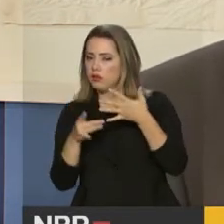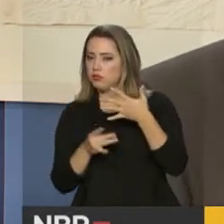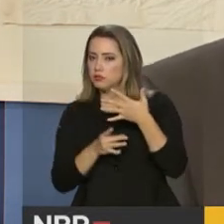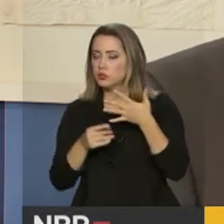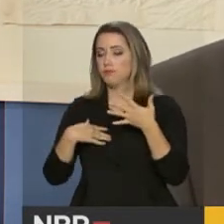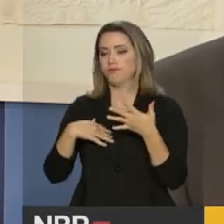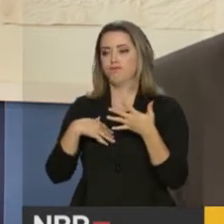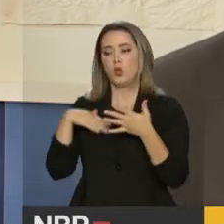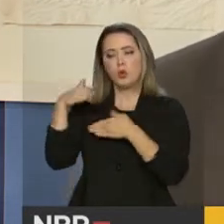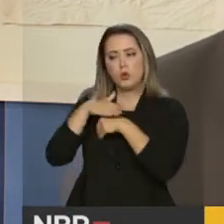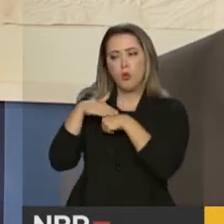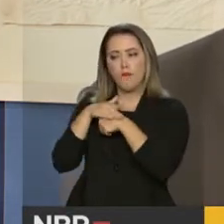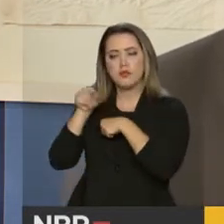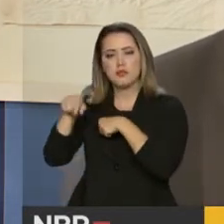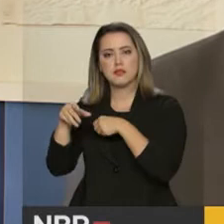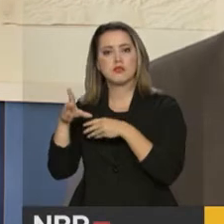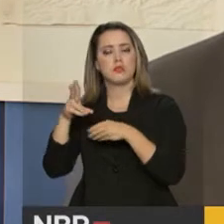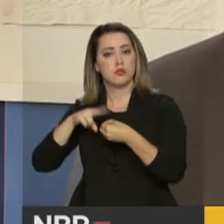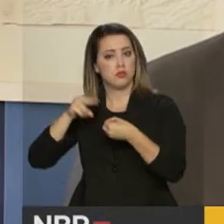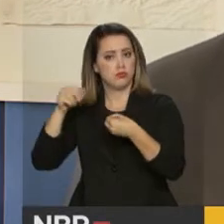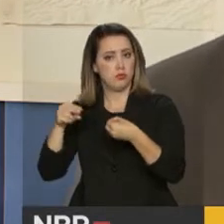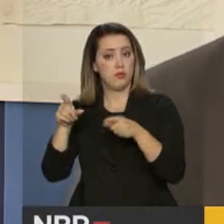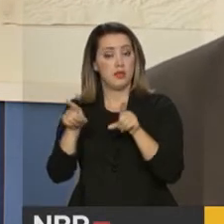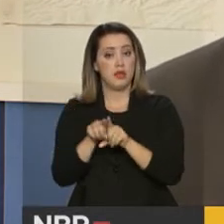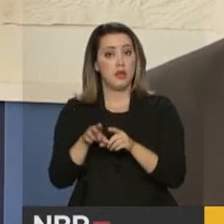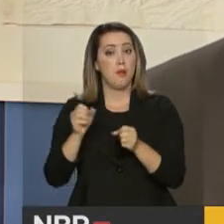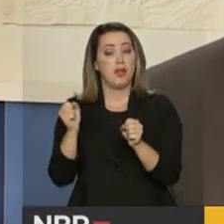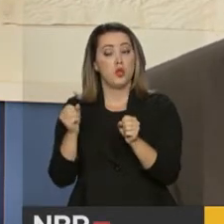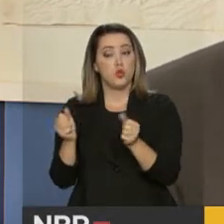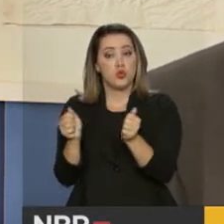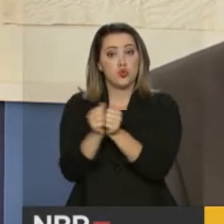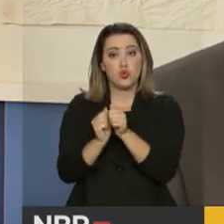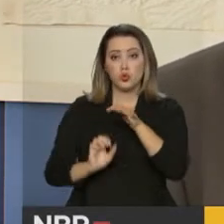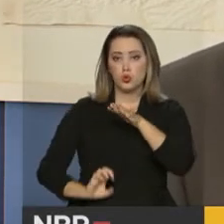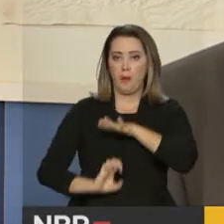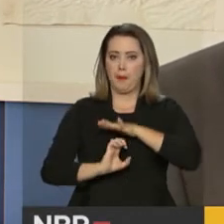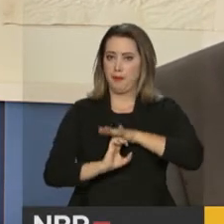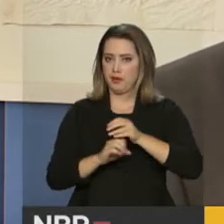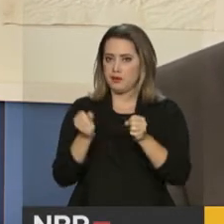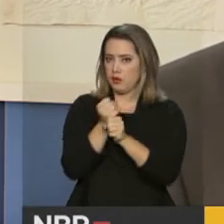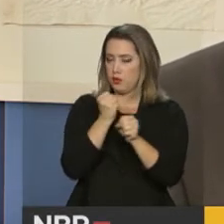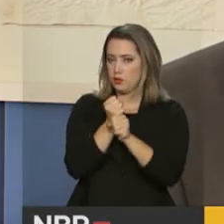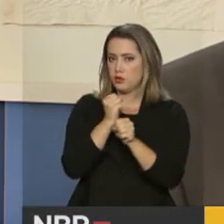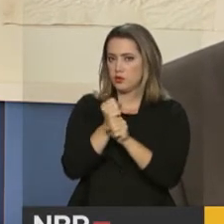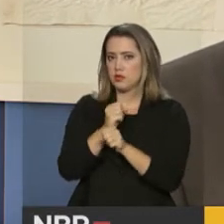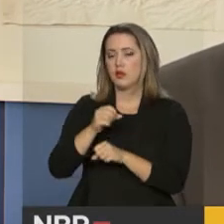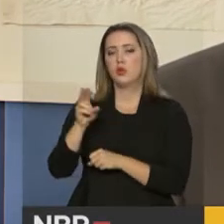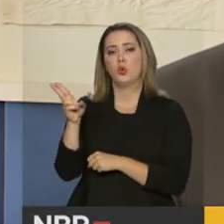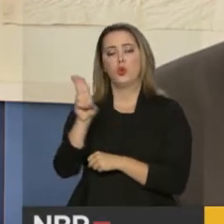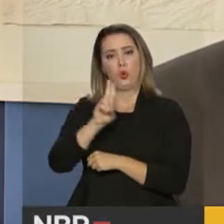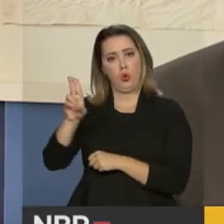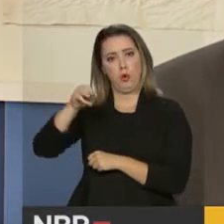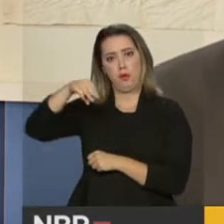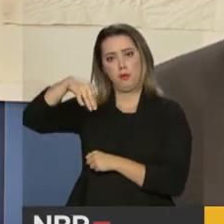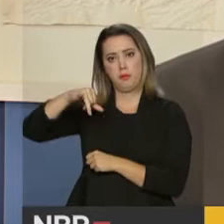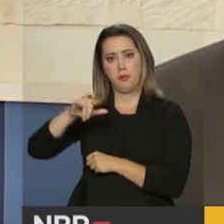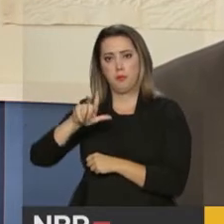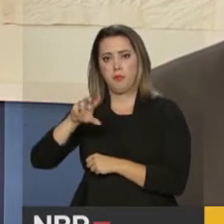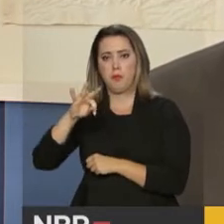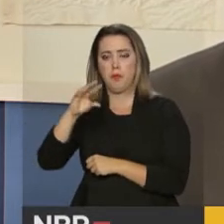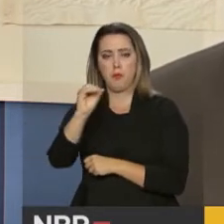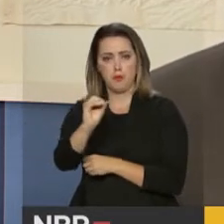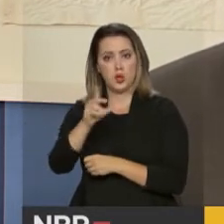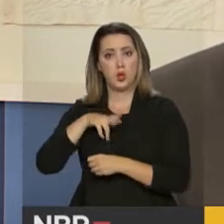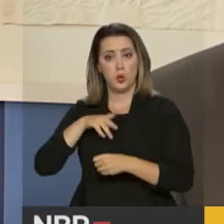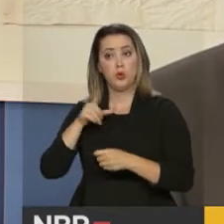Niemeyer. E do lado da construtora, ele tinha Milton Ramos, que é responsável, por exemplo, pela escada